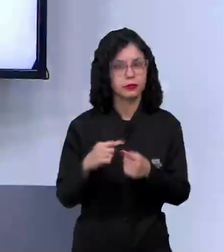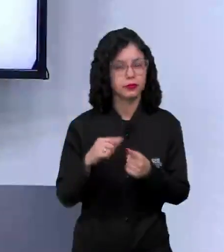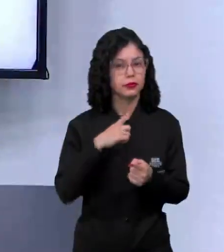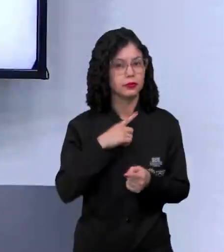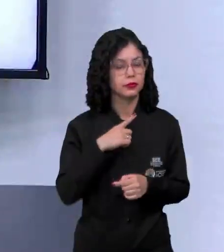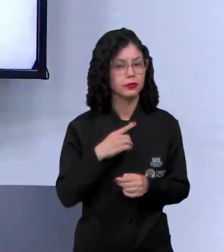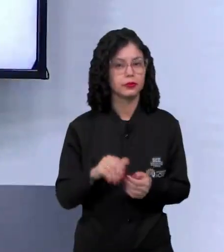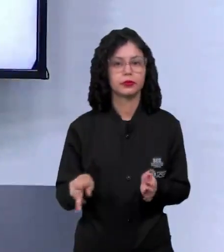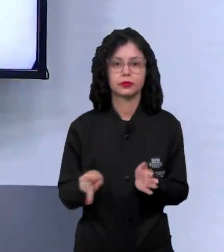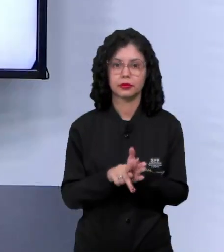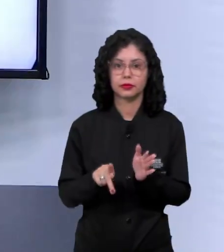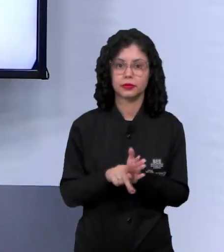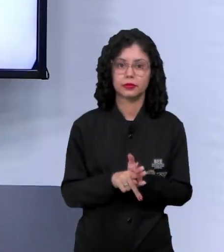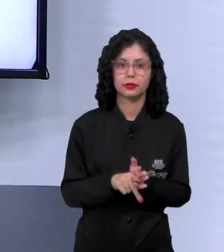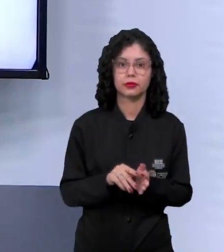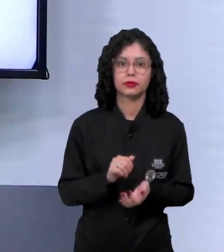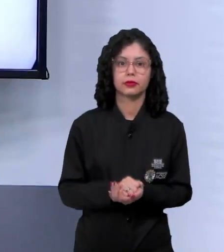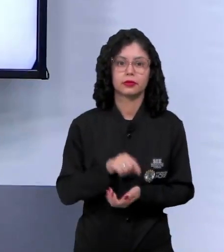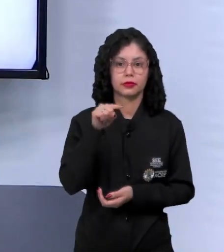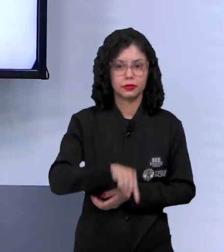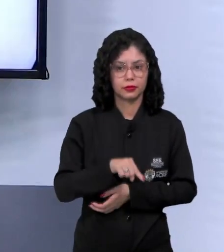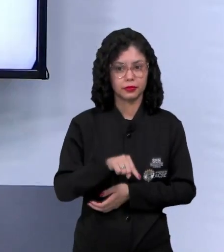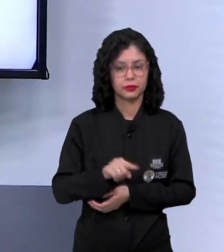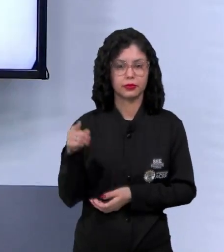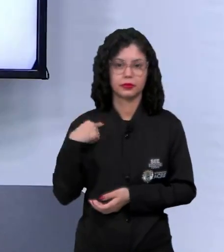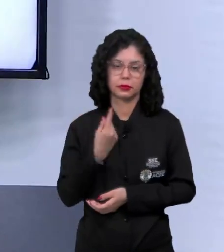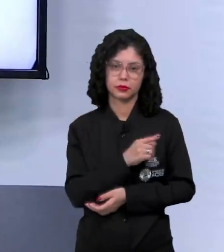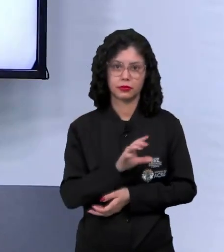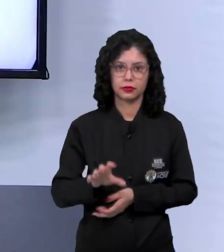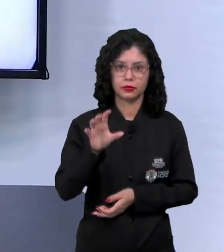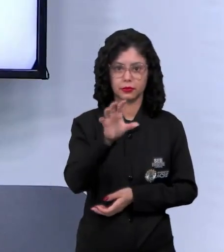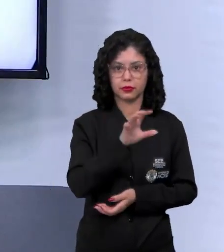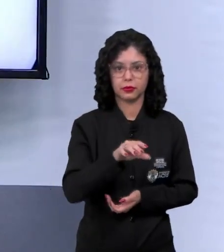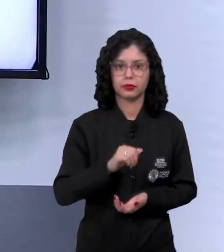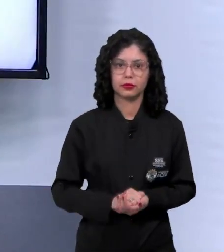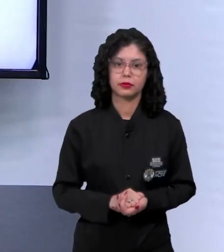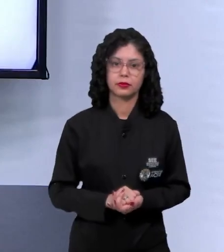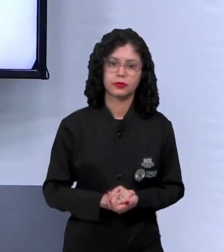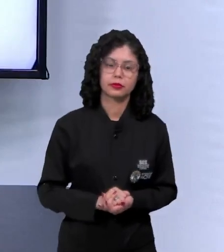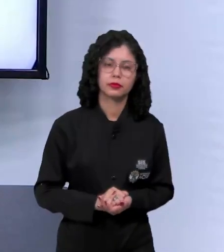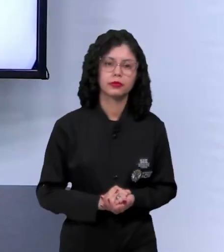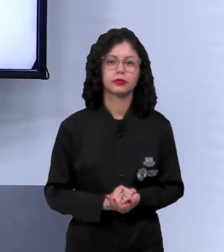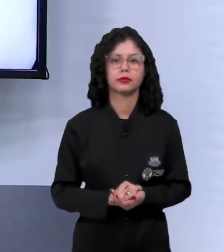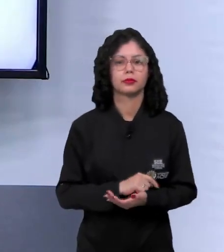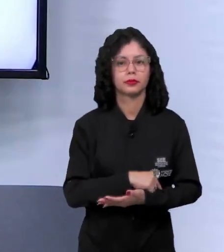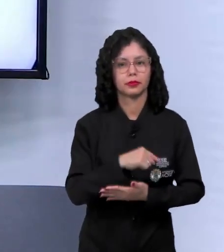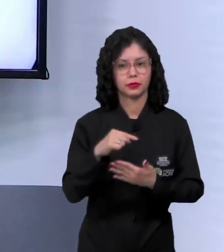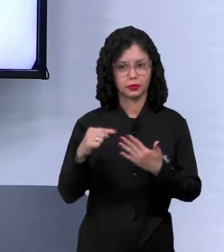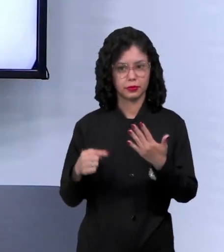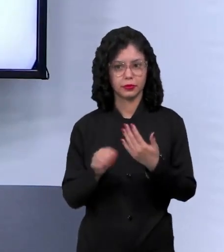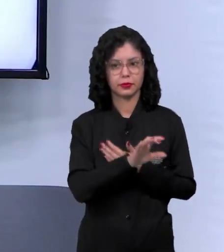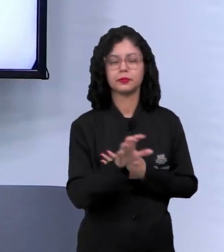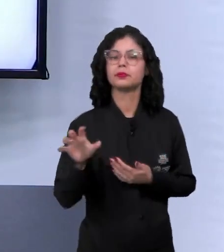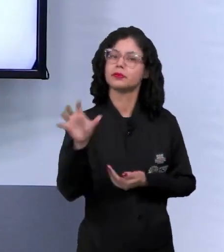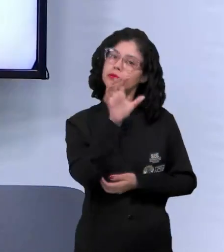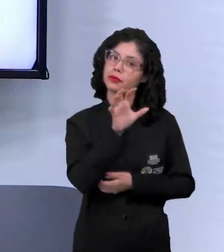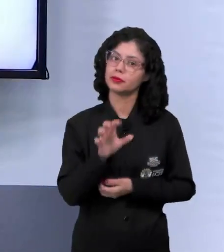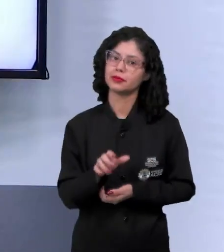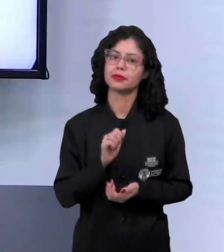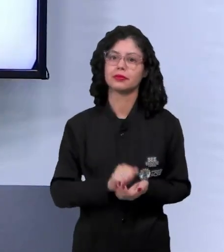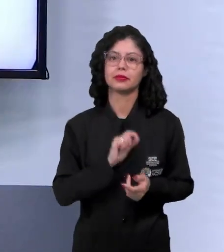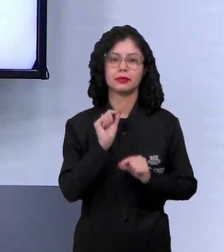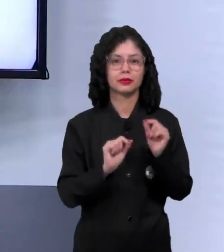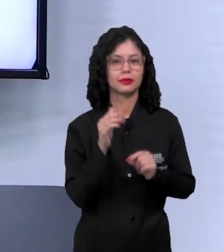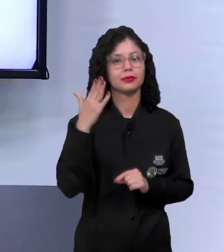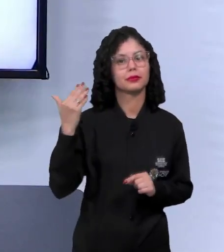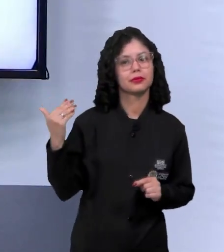temos pratos que é somente típico aqui da nossa região. E isso vai variando de região para região. O que